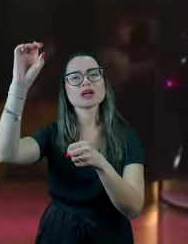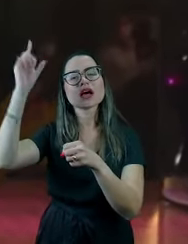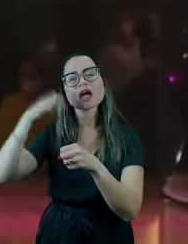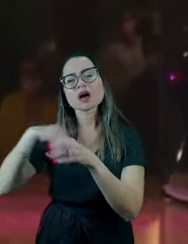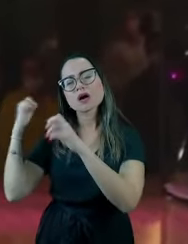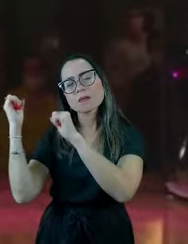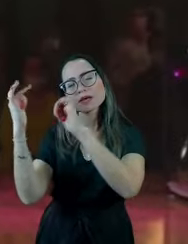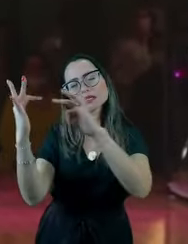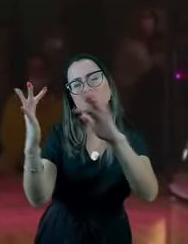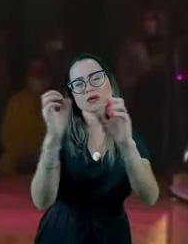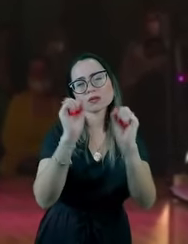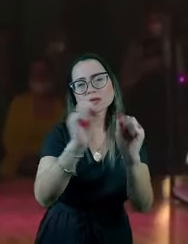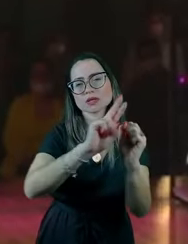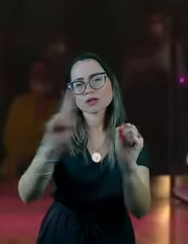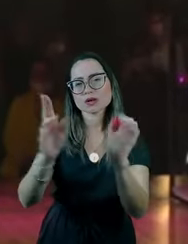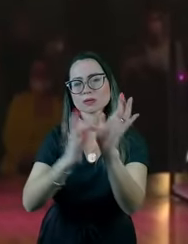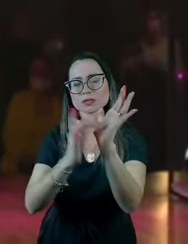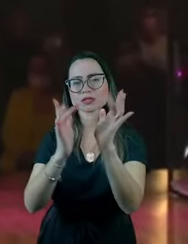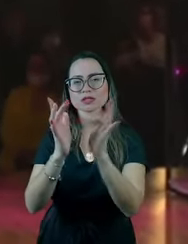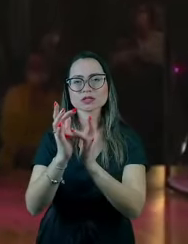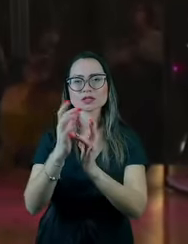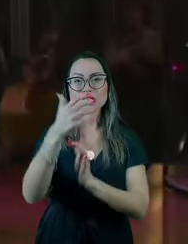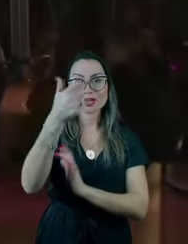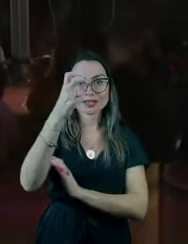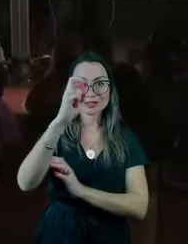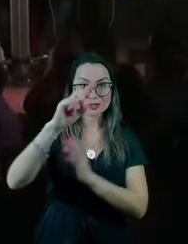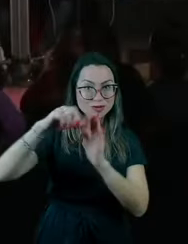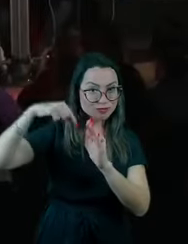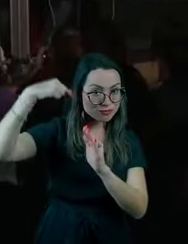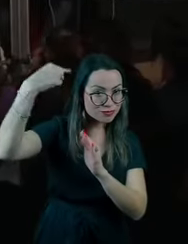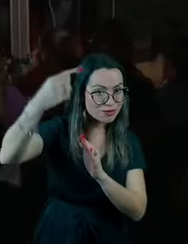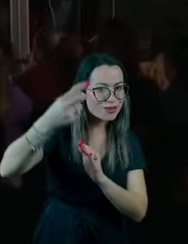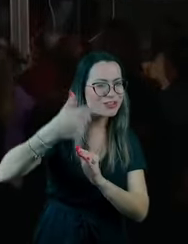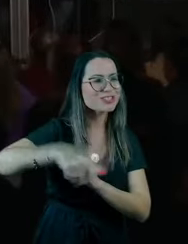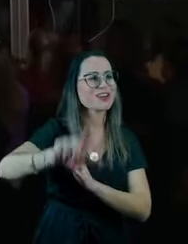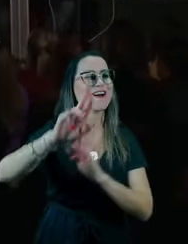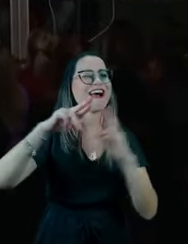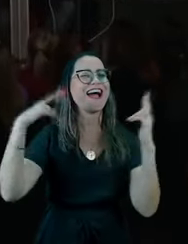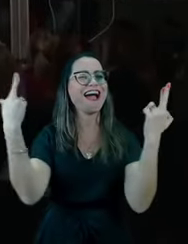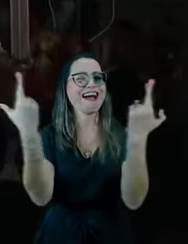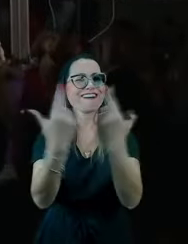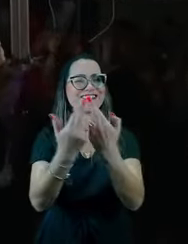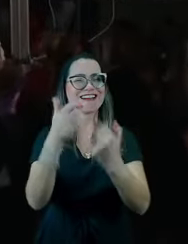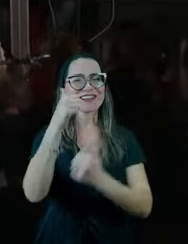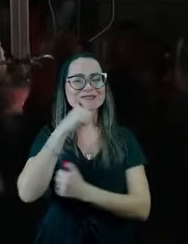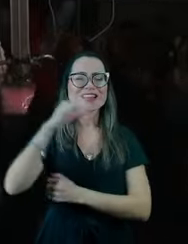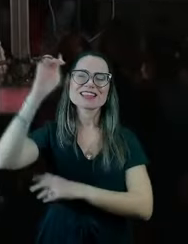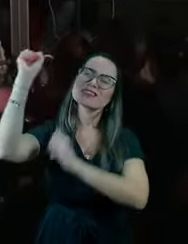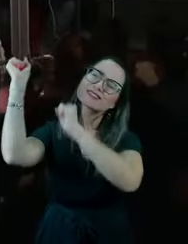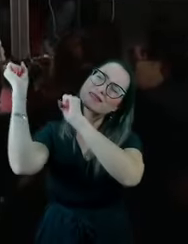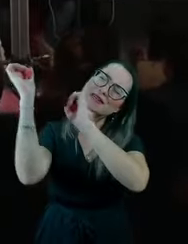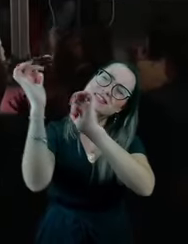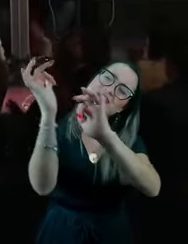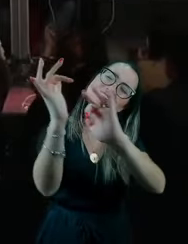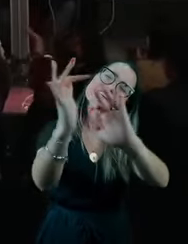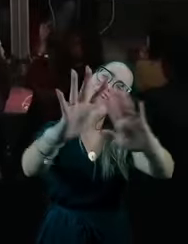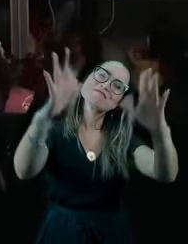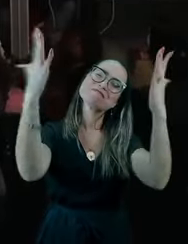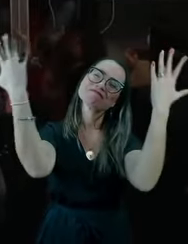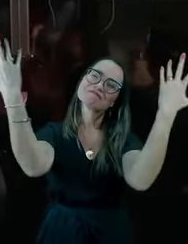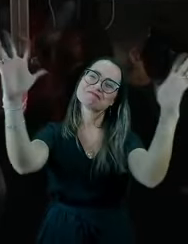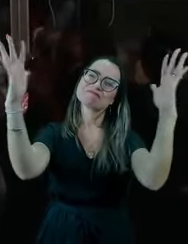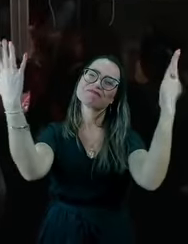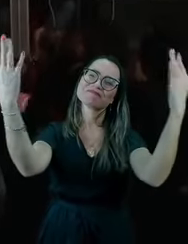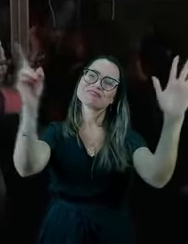no poder do nome de Jesus. Daqui 15 dias, de novo reunião de mulheres. Que Deus te abençoe. Em nome